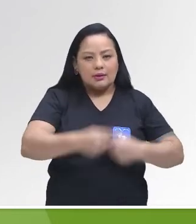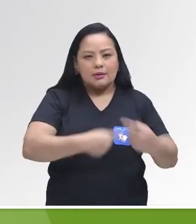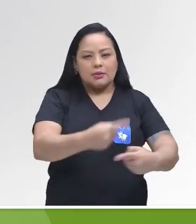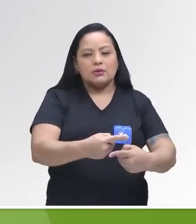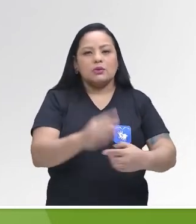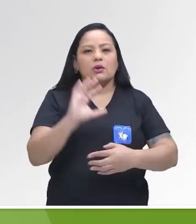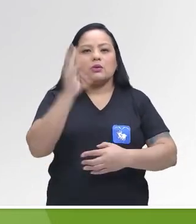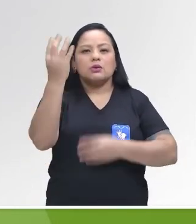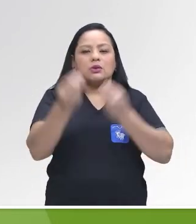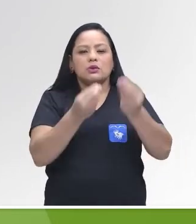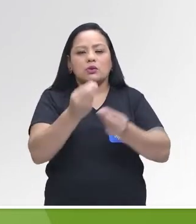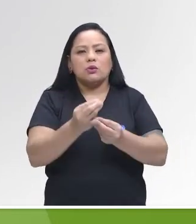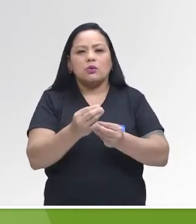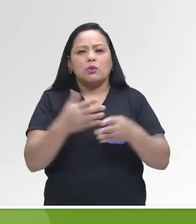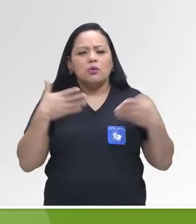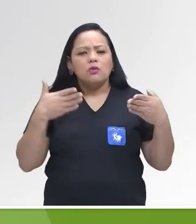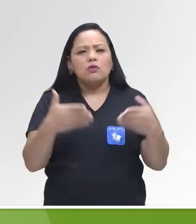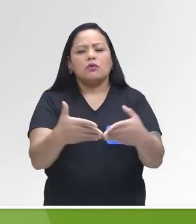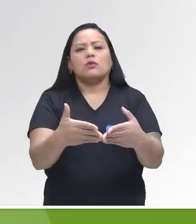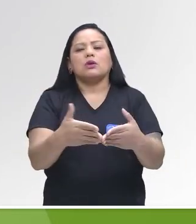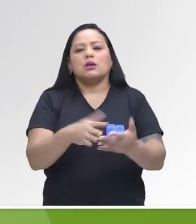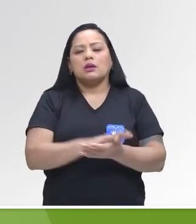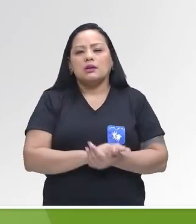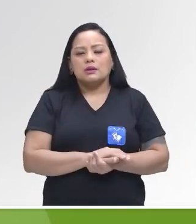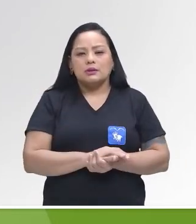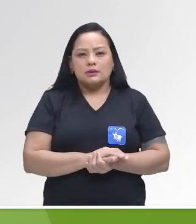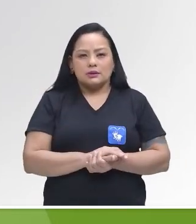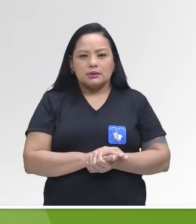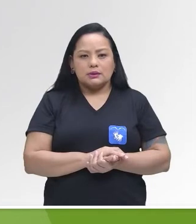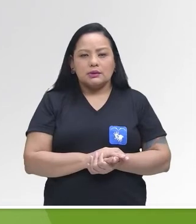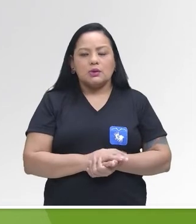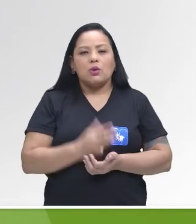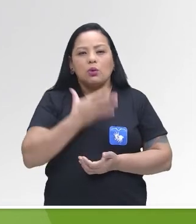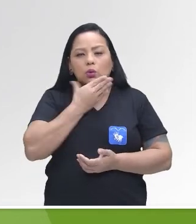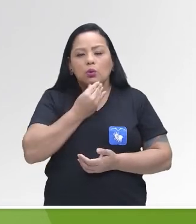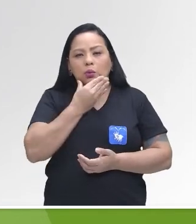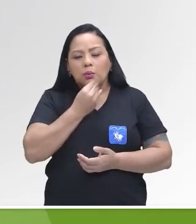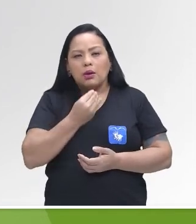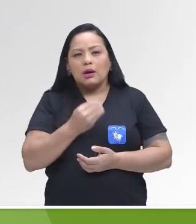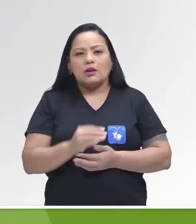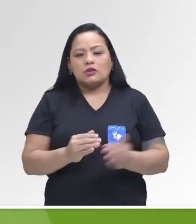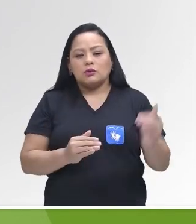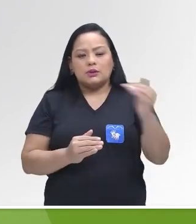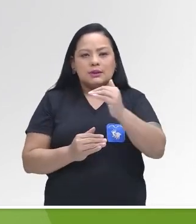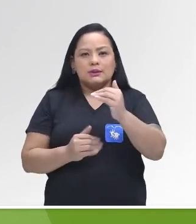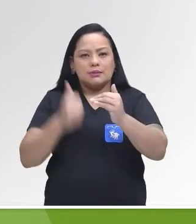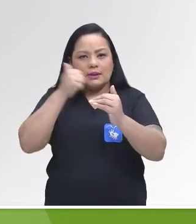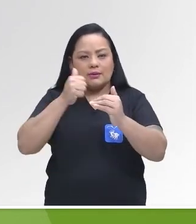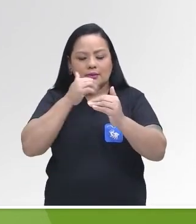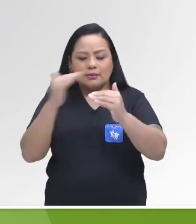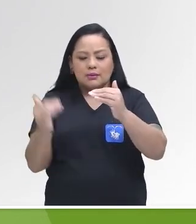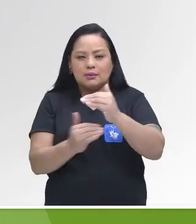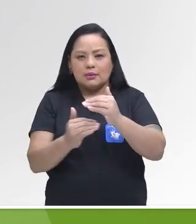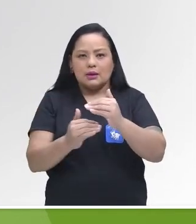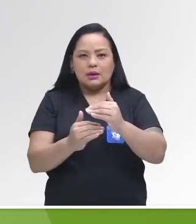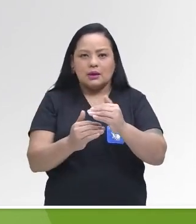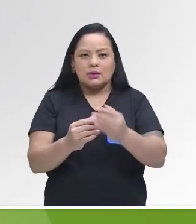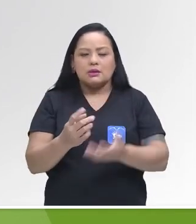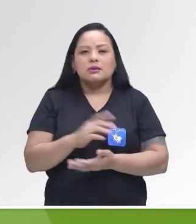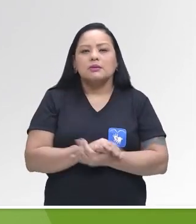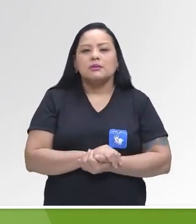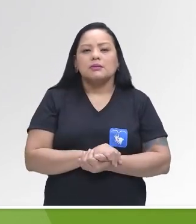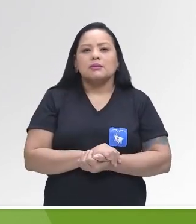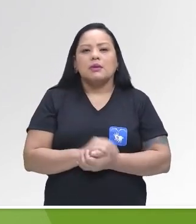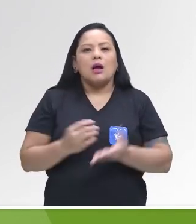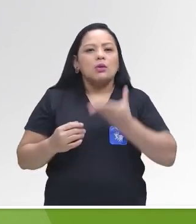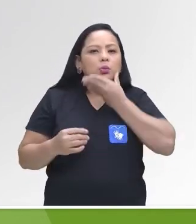dá ali de uma forma bem específica, né? Em que o macho fica sobre a fêmea e ambos colocam ali os óvulos e